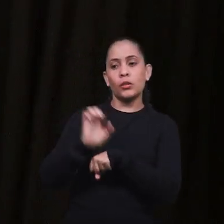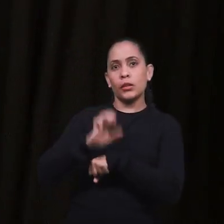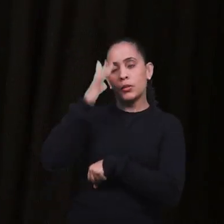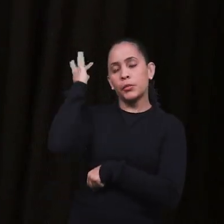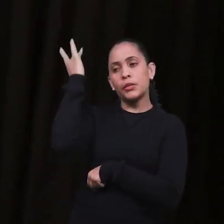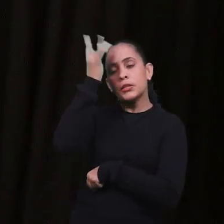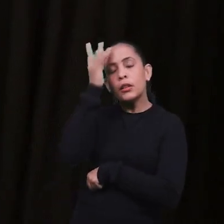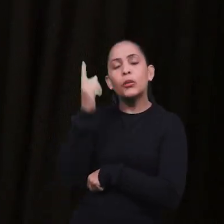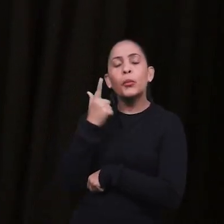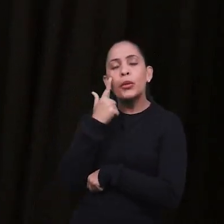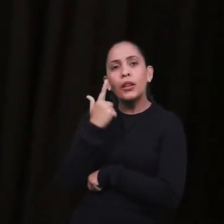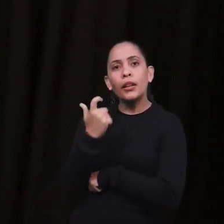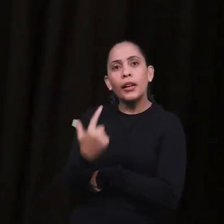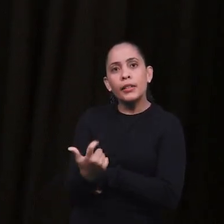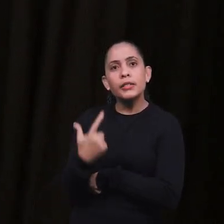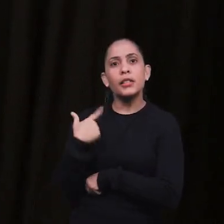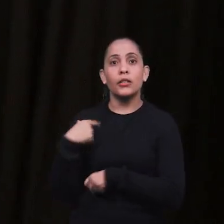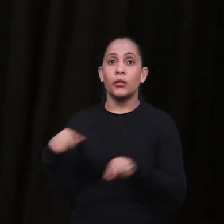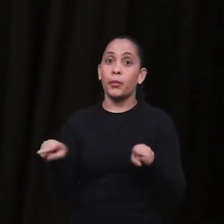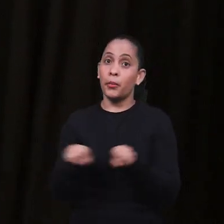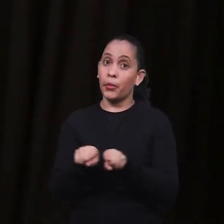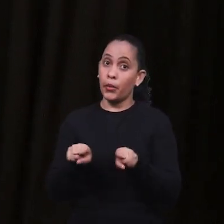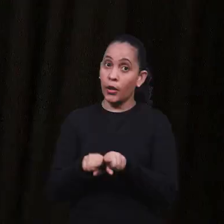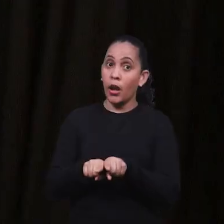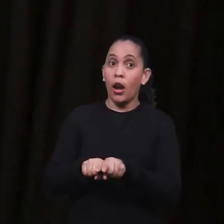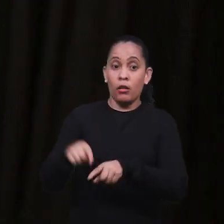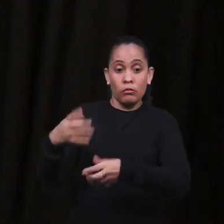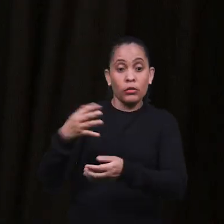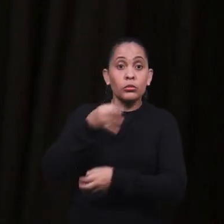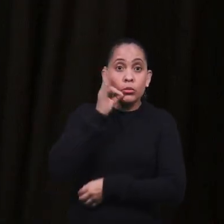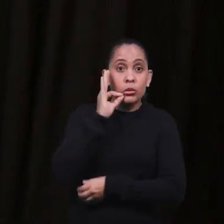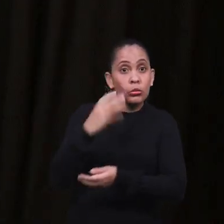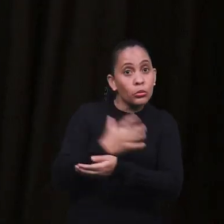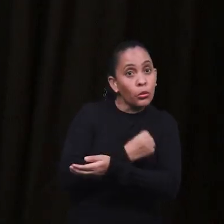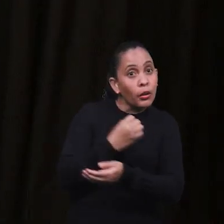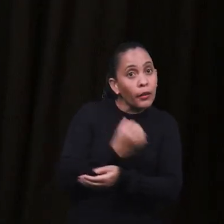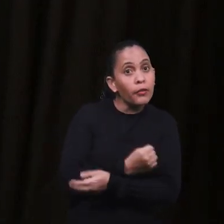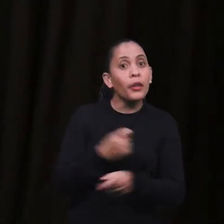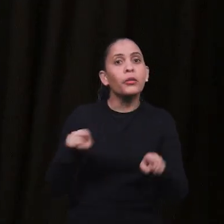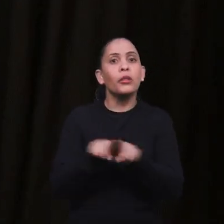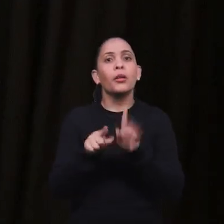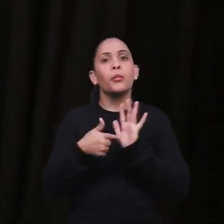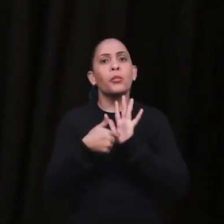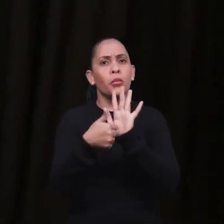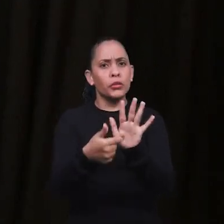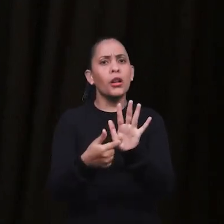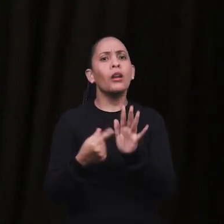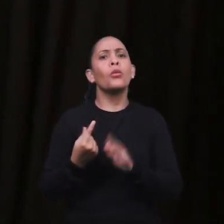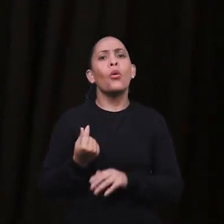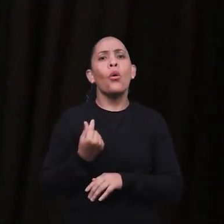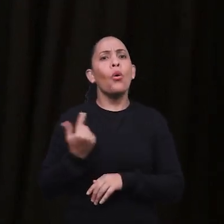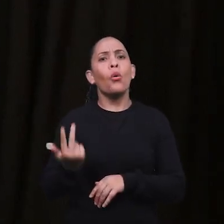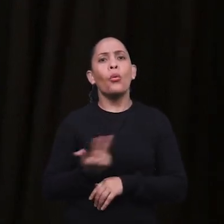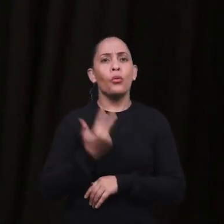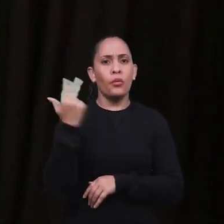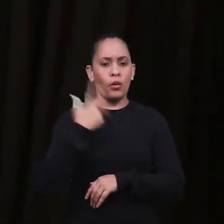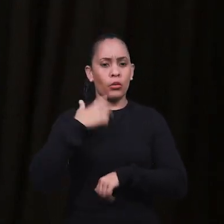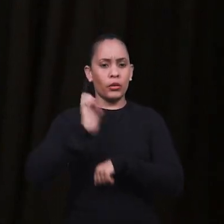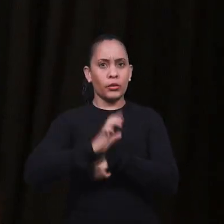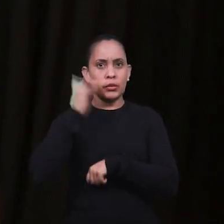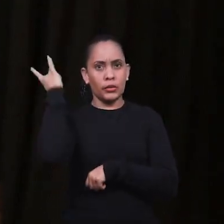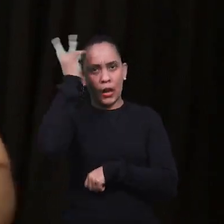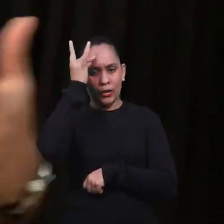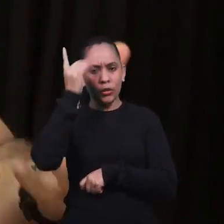ano aqui no Espírito Santo muito interessante, porque a safra do Conilon deve ser boa e com os níveis de preços praticados atualmente é a chance única do